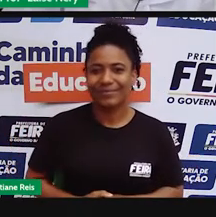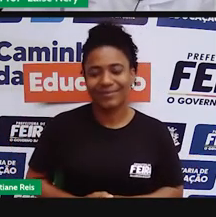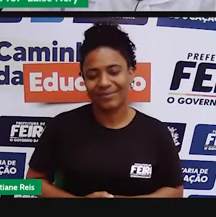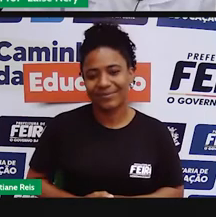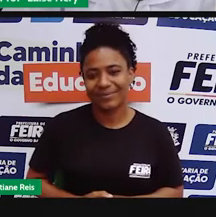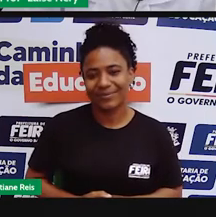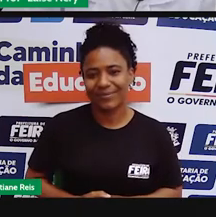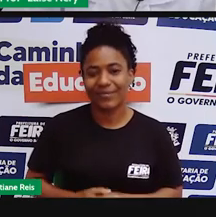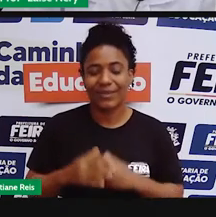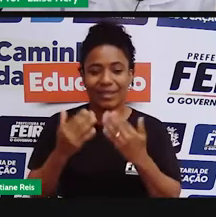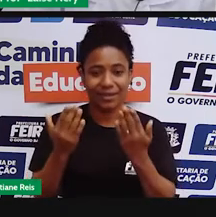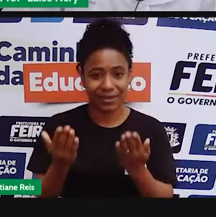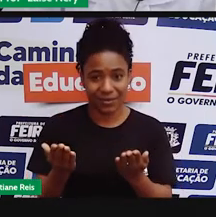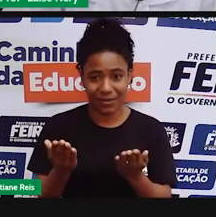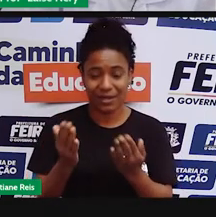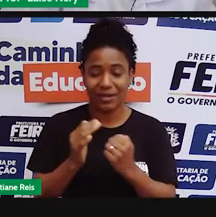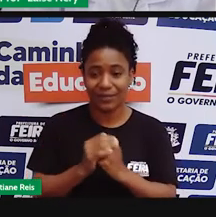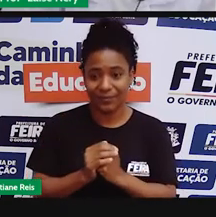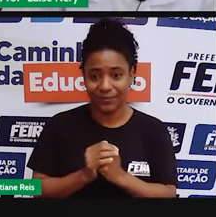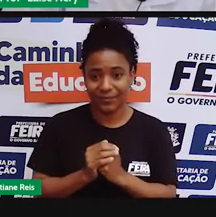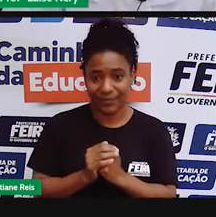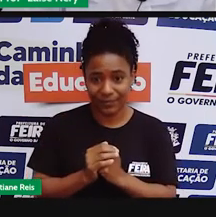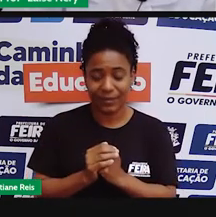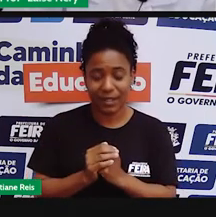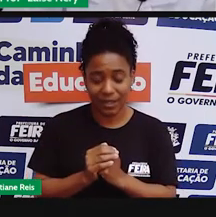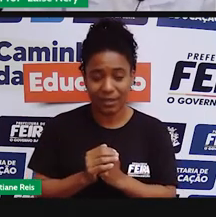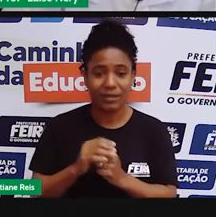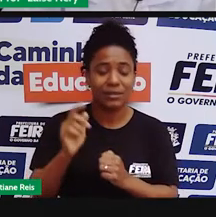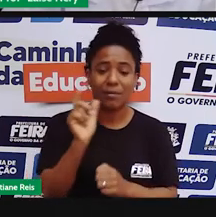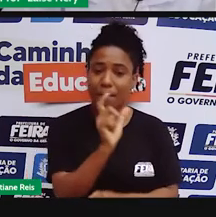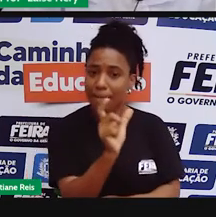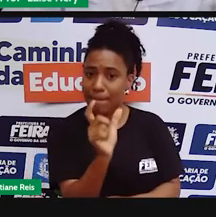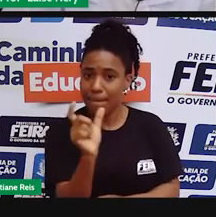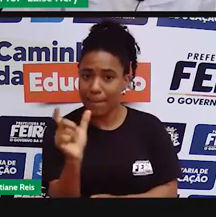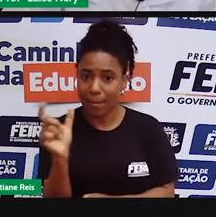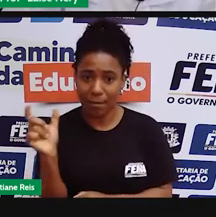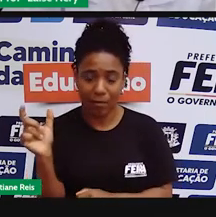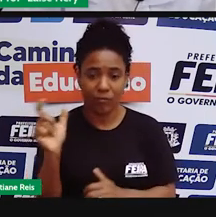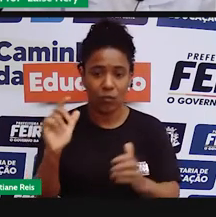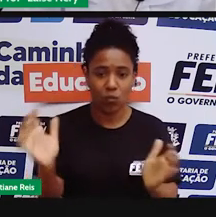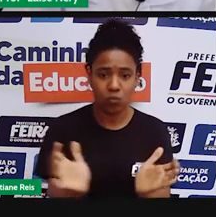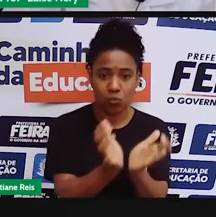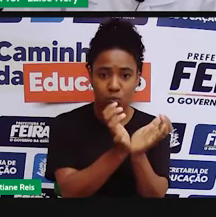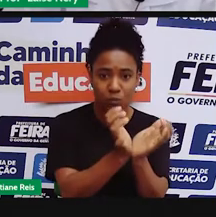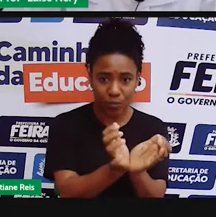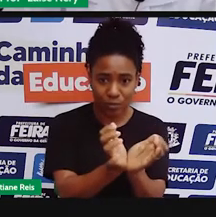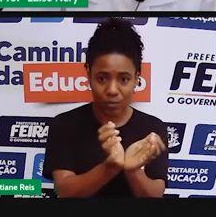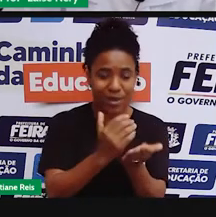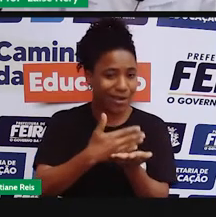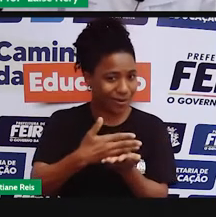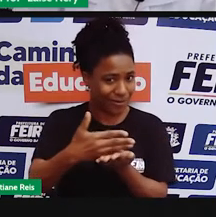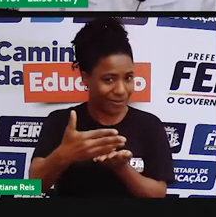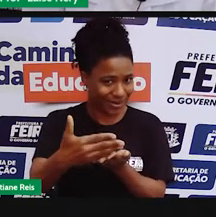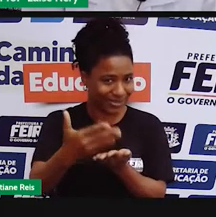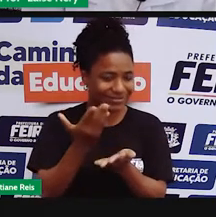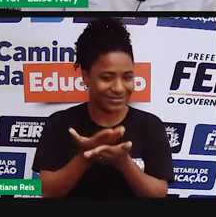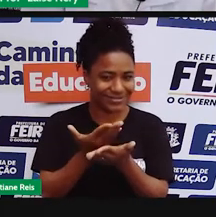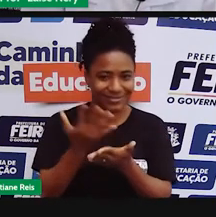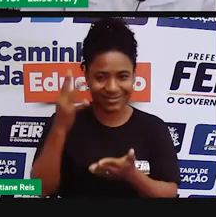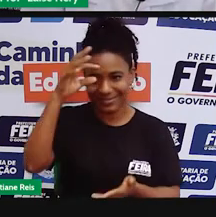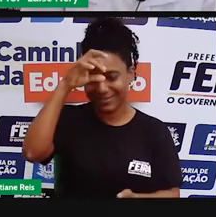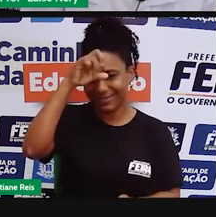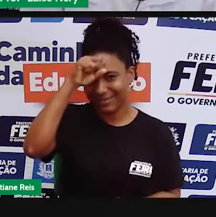E essas palavras é uma classe de palavras que vocês vão estudar a partir de agora.